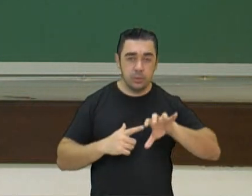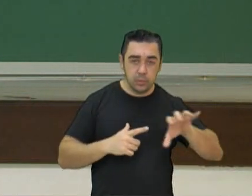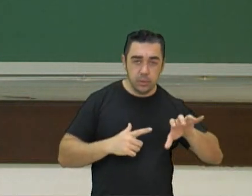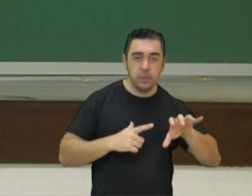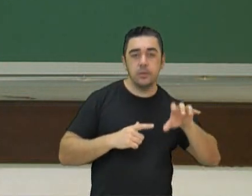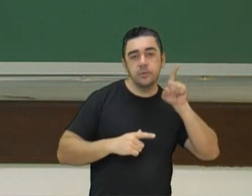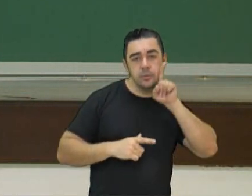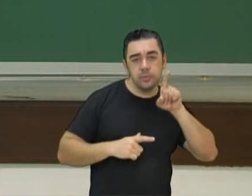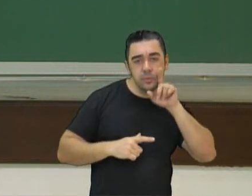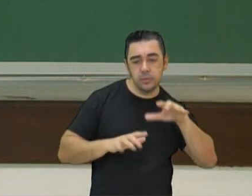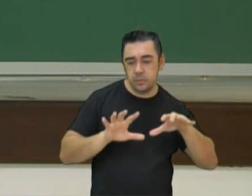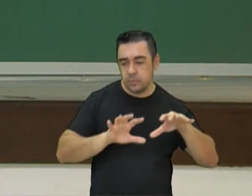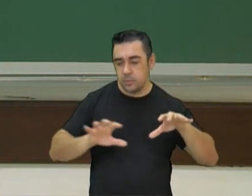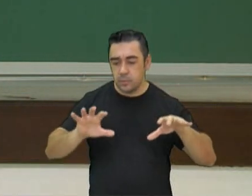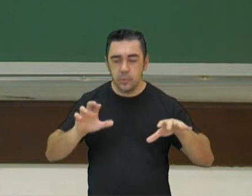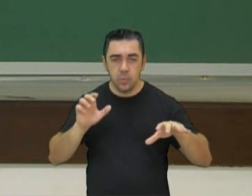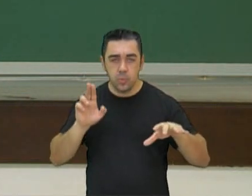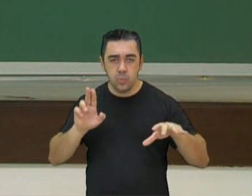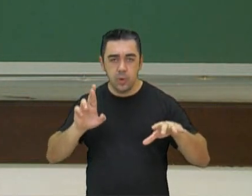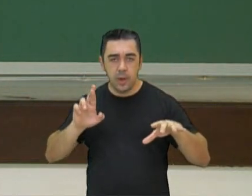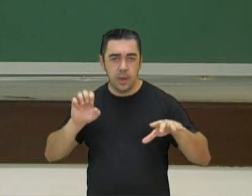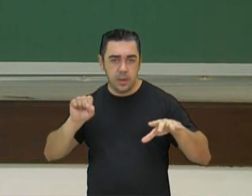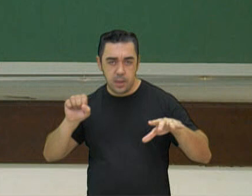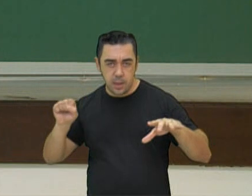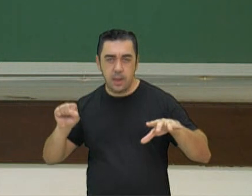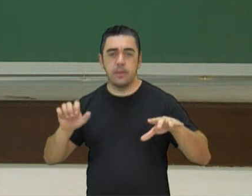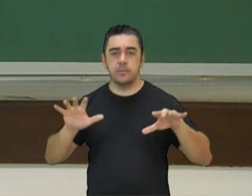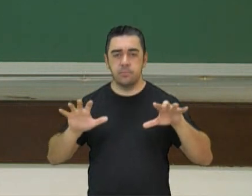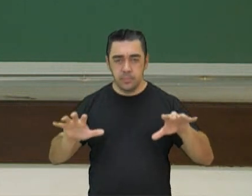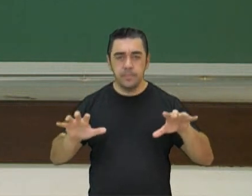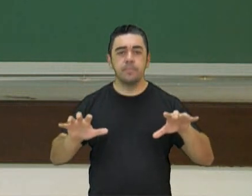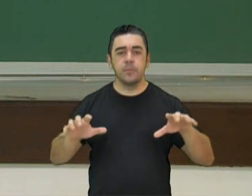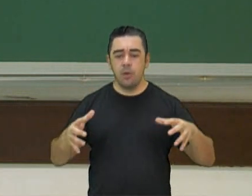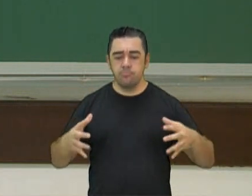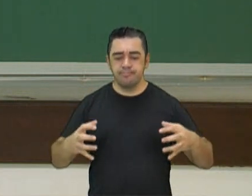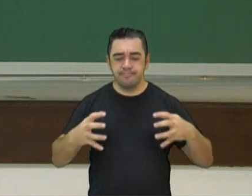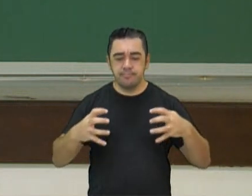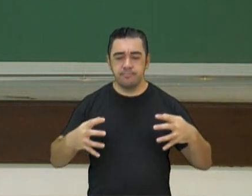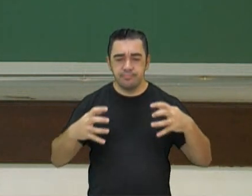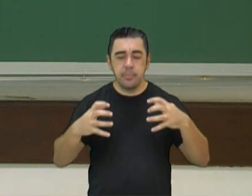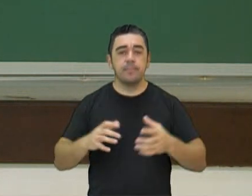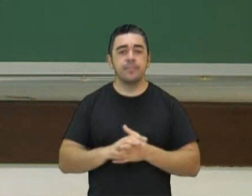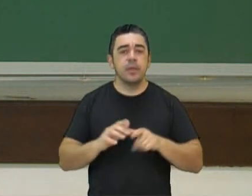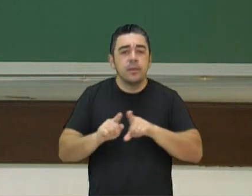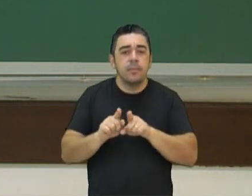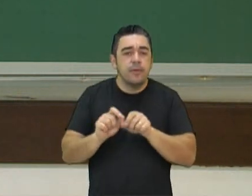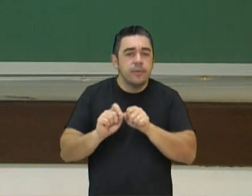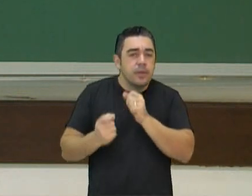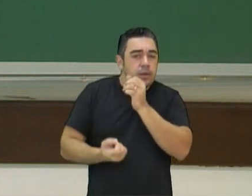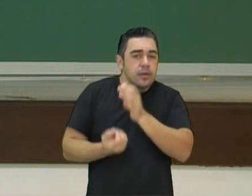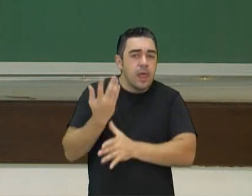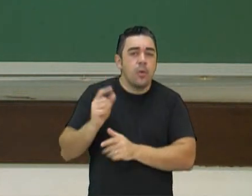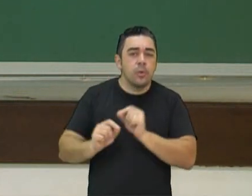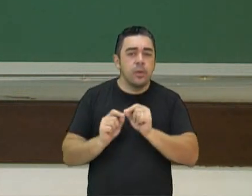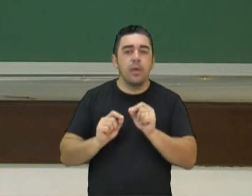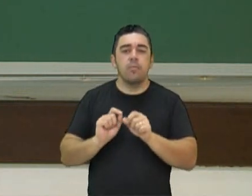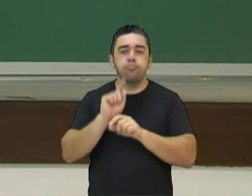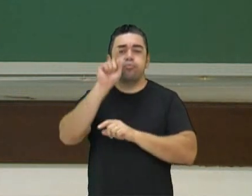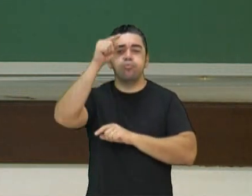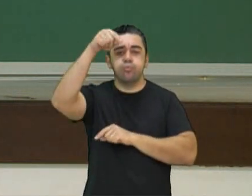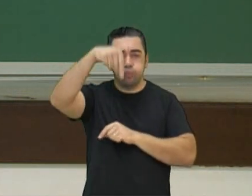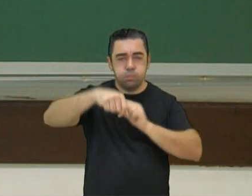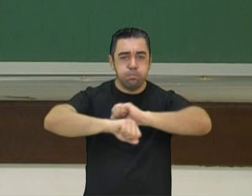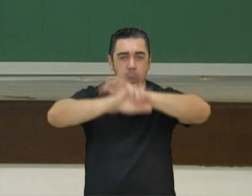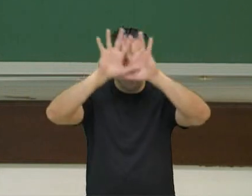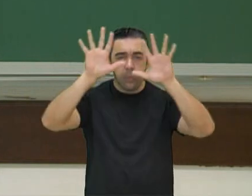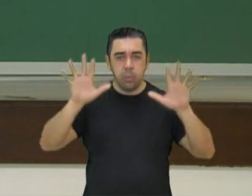e União Soviética, tinha a corrida armamentista e a criação de bombas nucleares, corrida